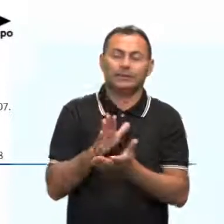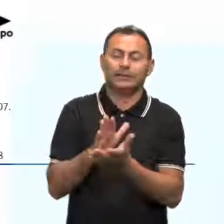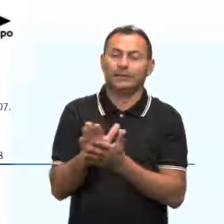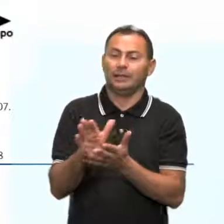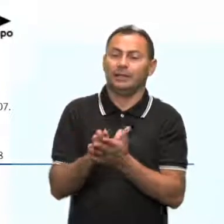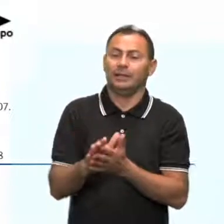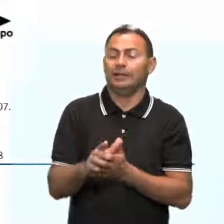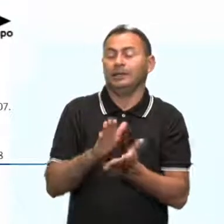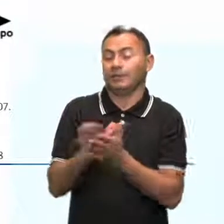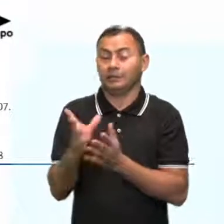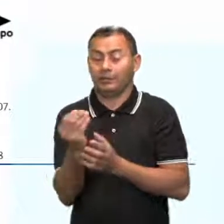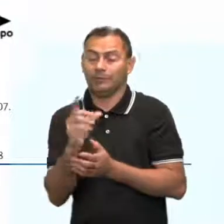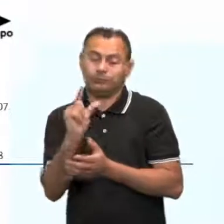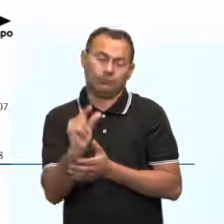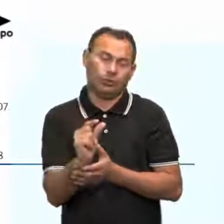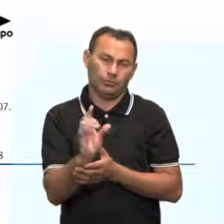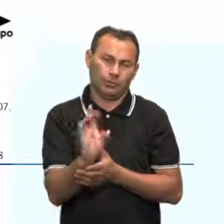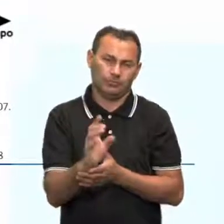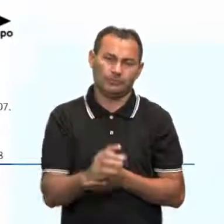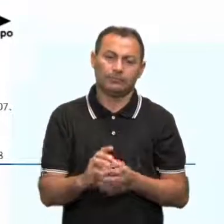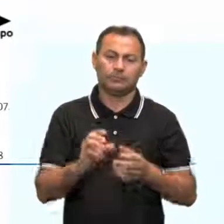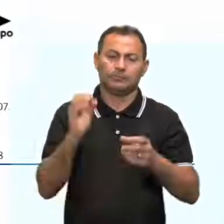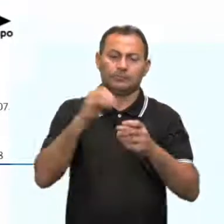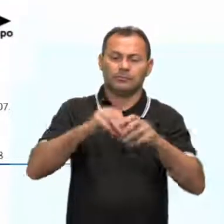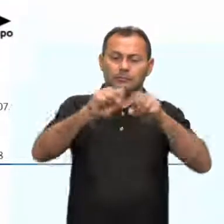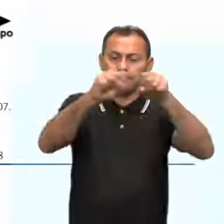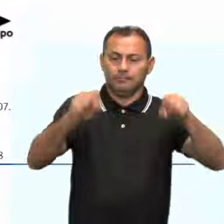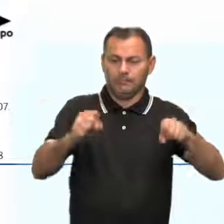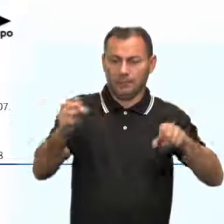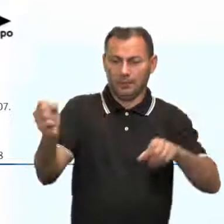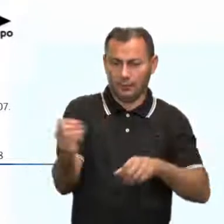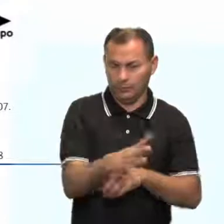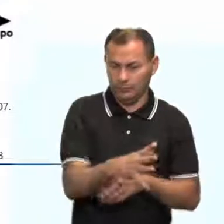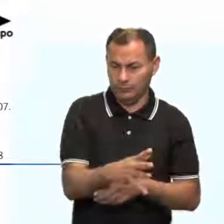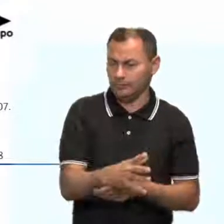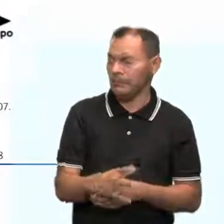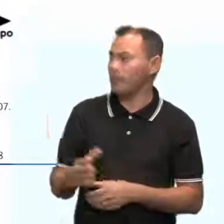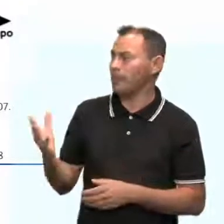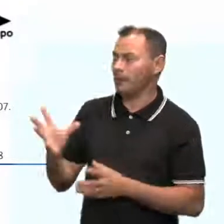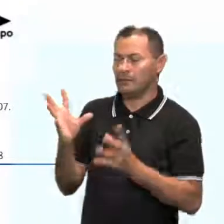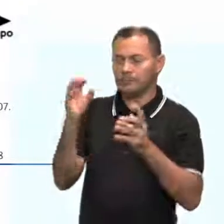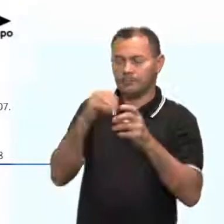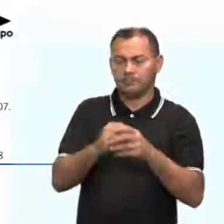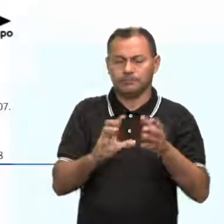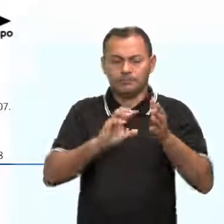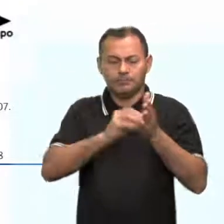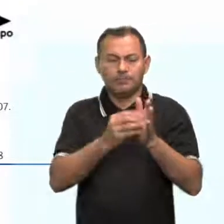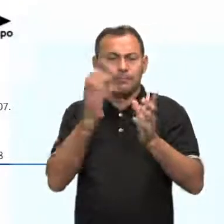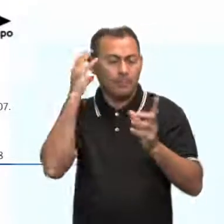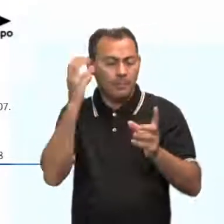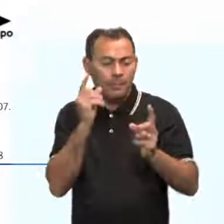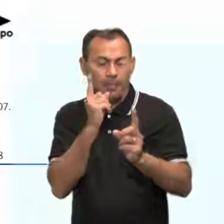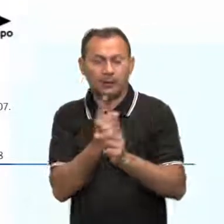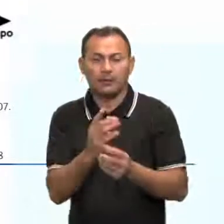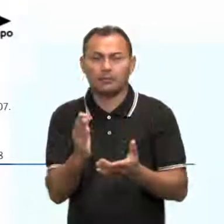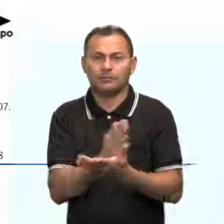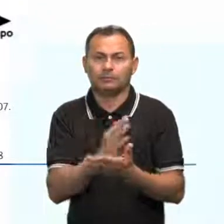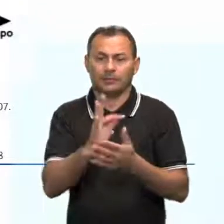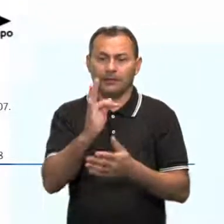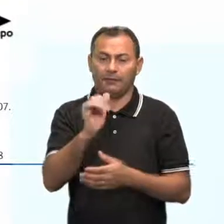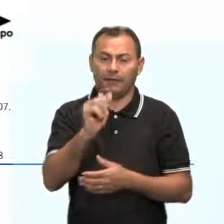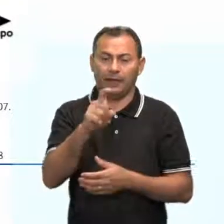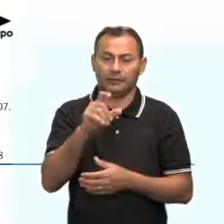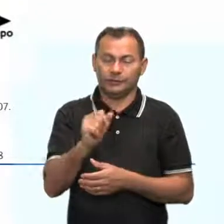ter que implementar um sistema novo. Então, quando ele for sintonizar, ele vai saber que em uma determinada faixa